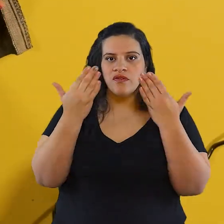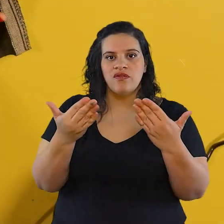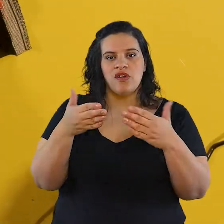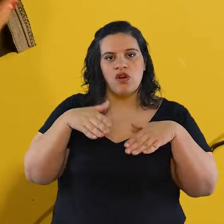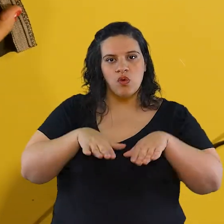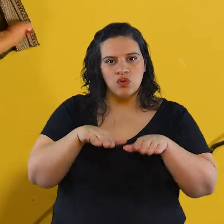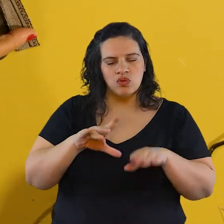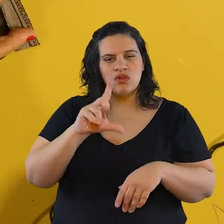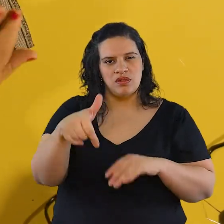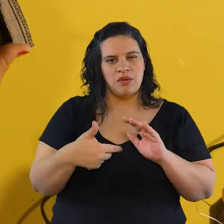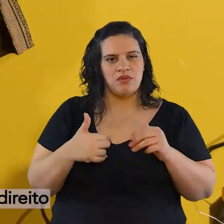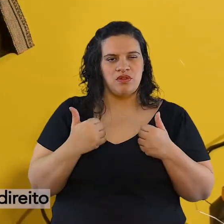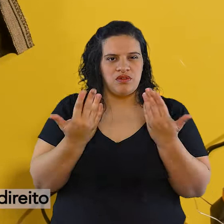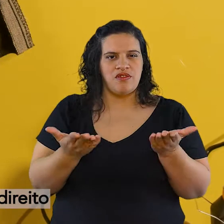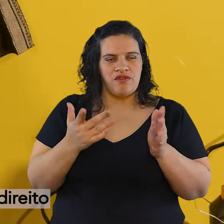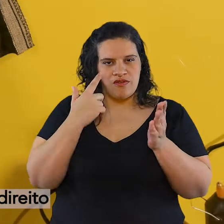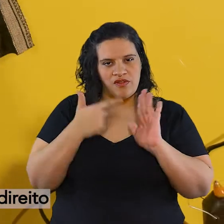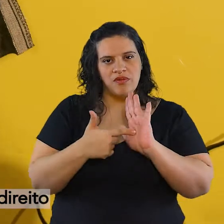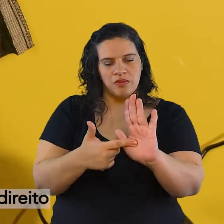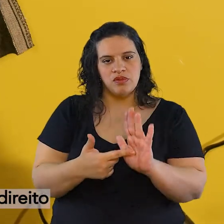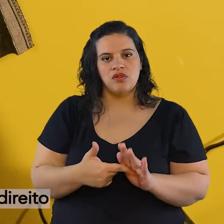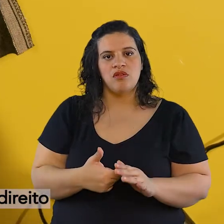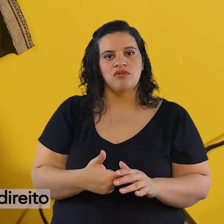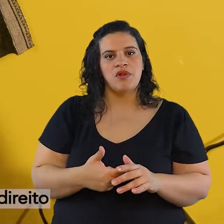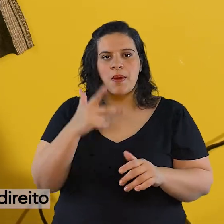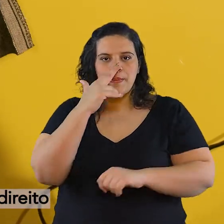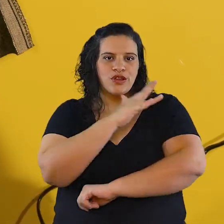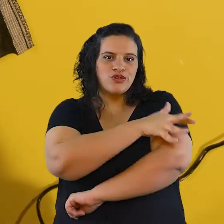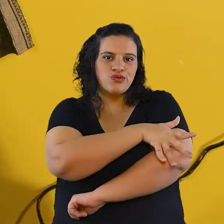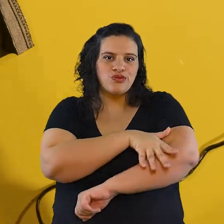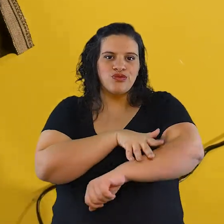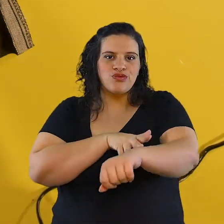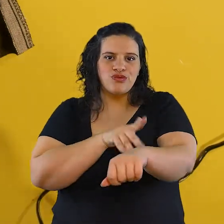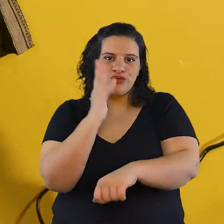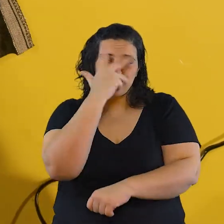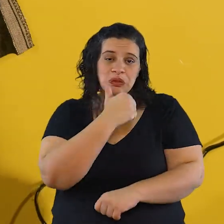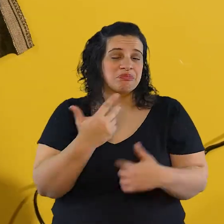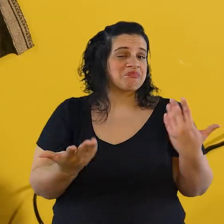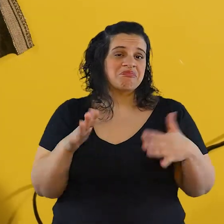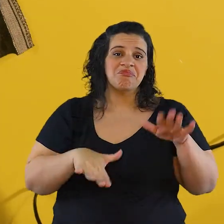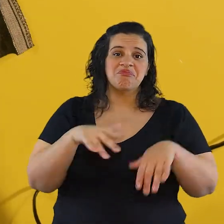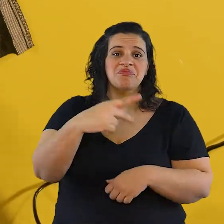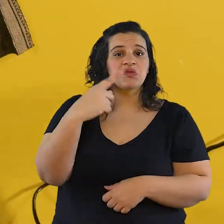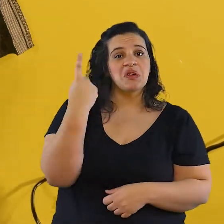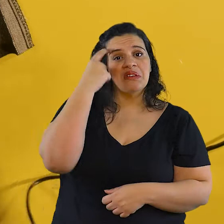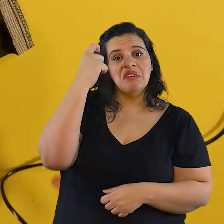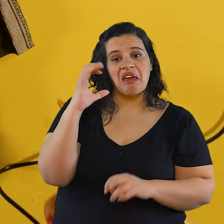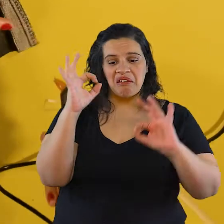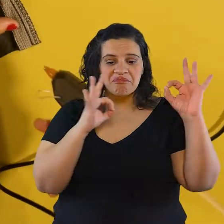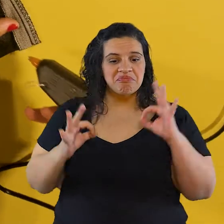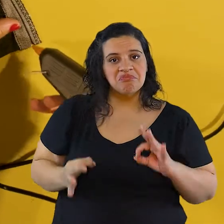costura interna aparecendo, depois vocês vão ver quando virar do lado direito, e acabou virando um acabamento, tá vendo? Então vai